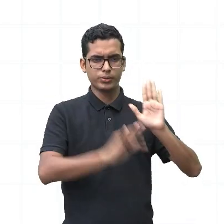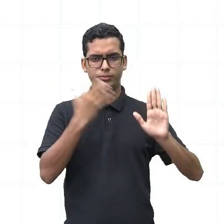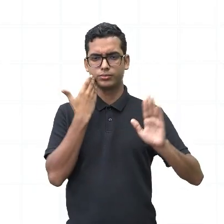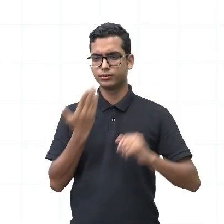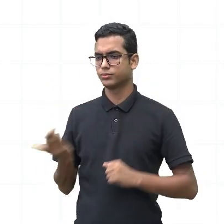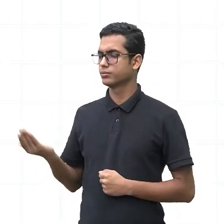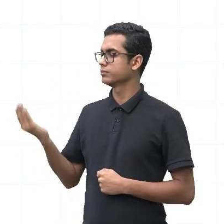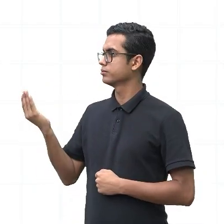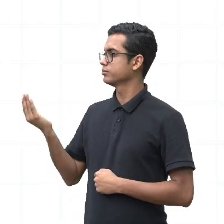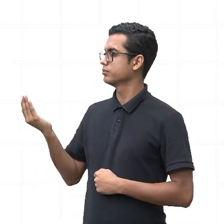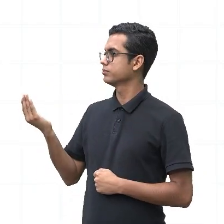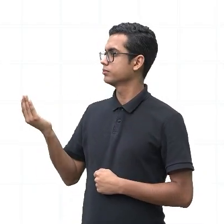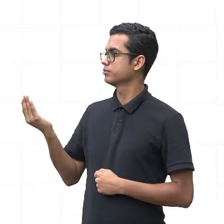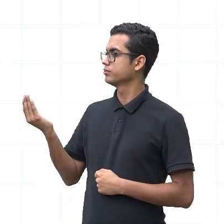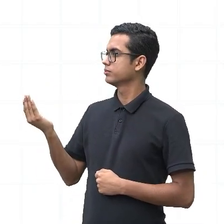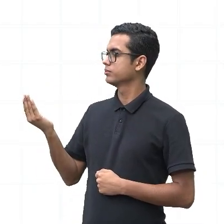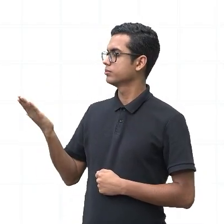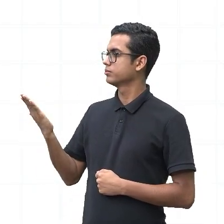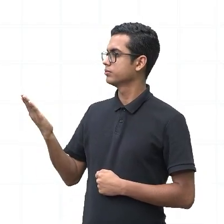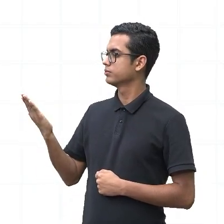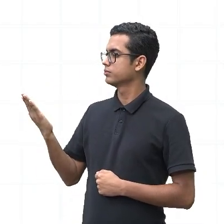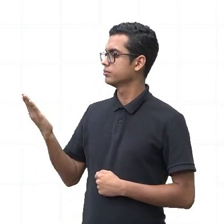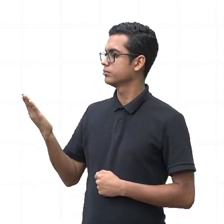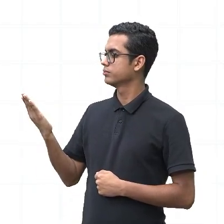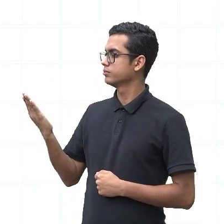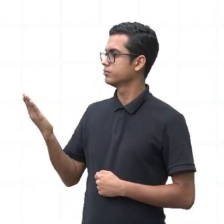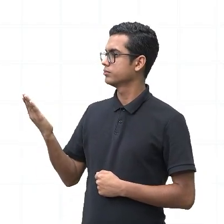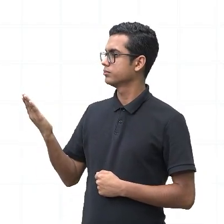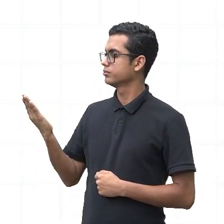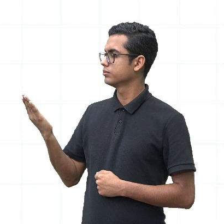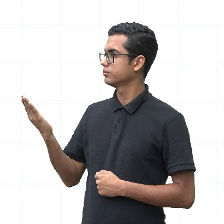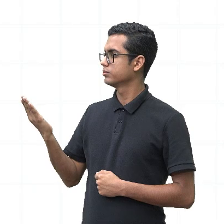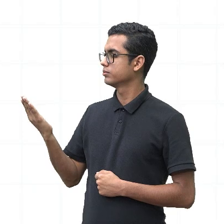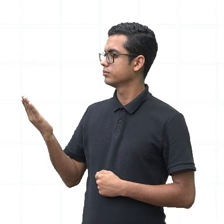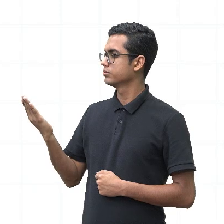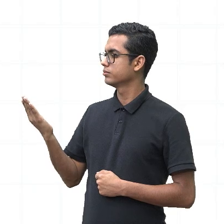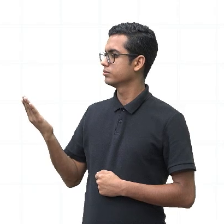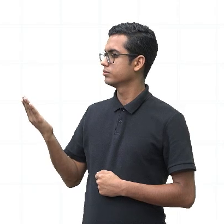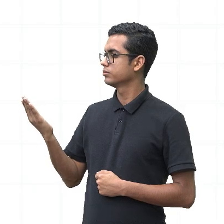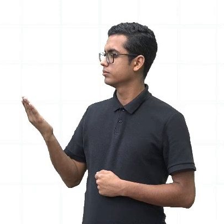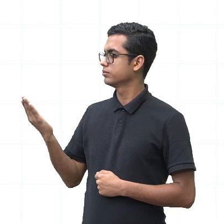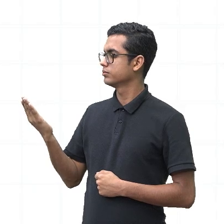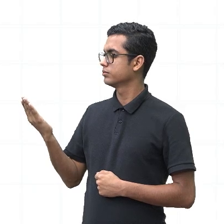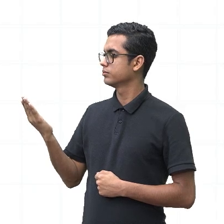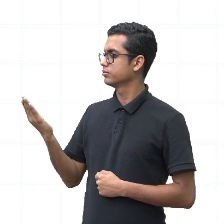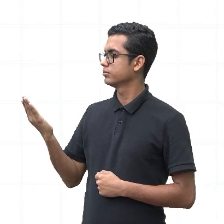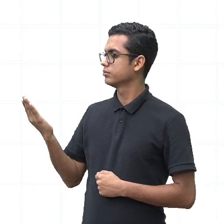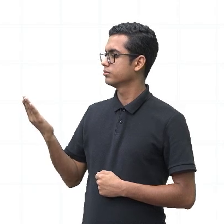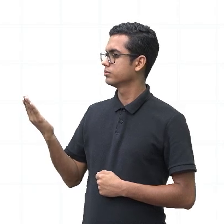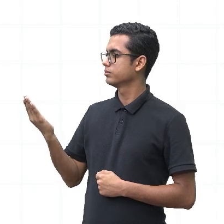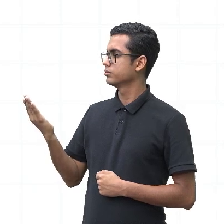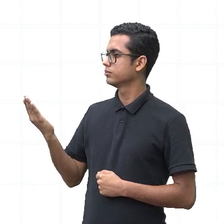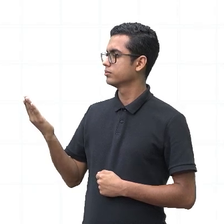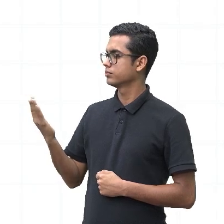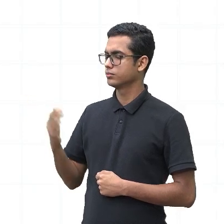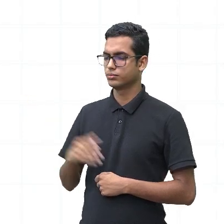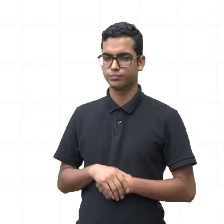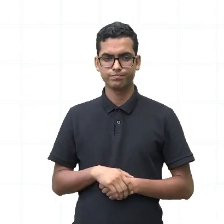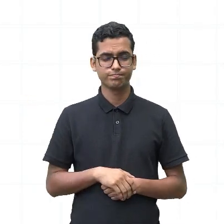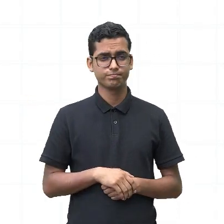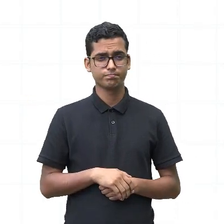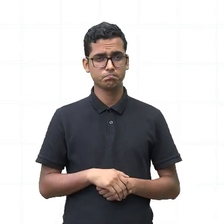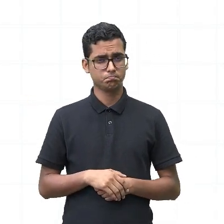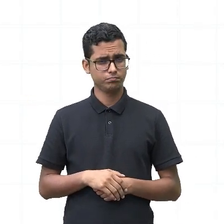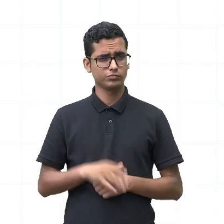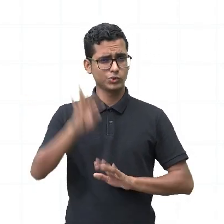1970s, suggest that unique geological conditions, including magnetic anomalies. Então, está falando